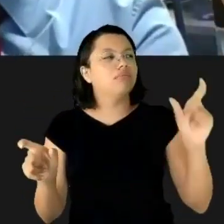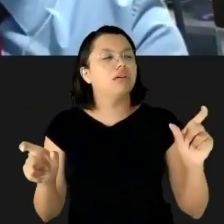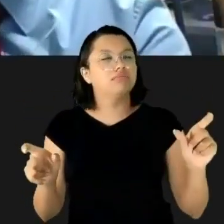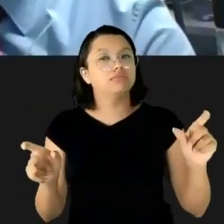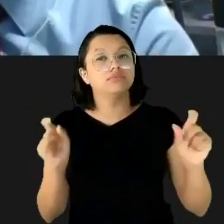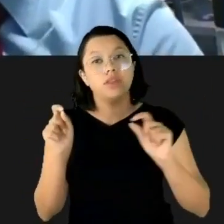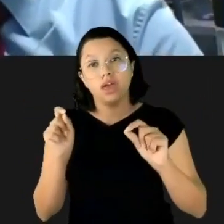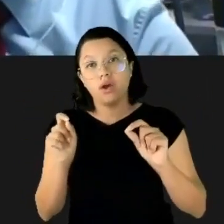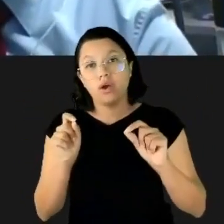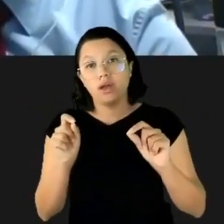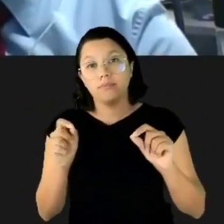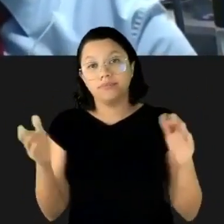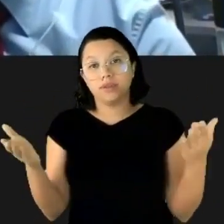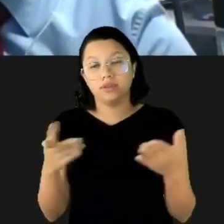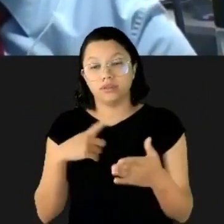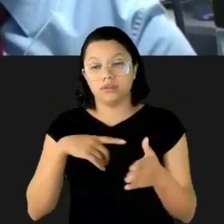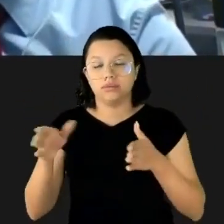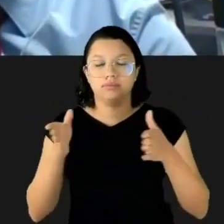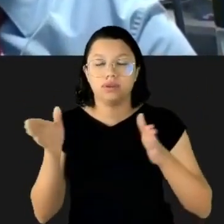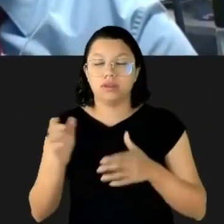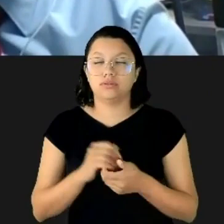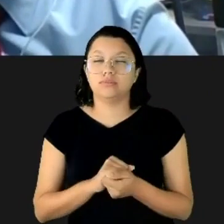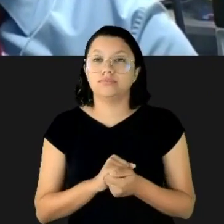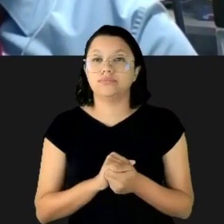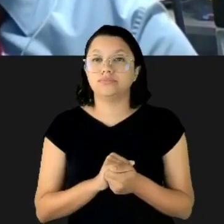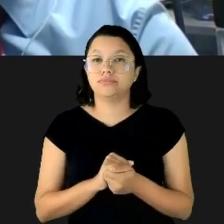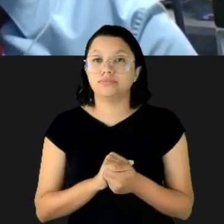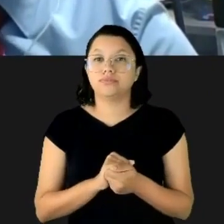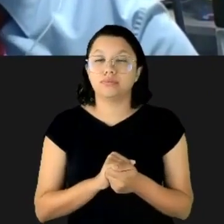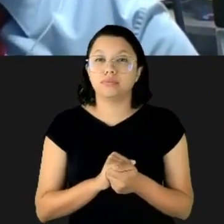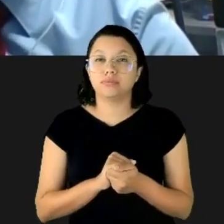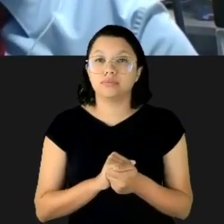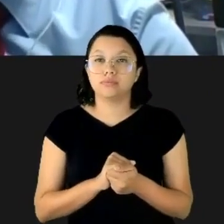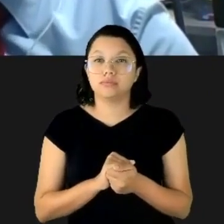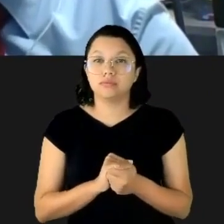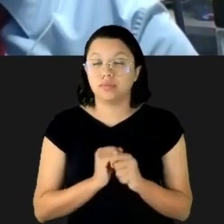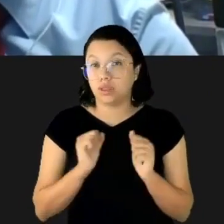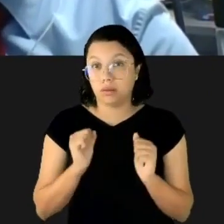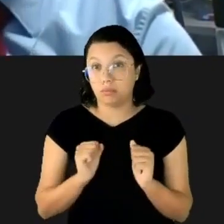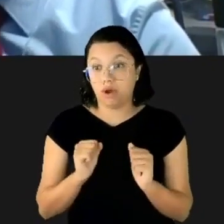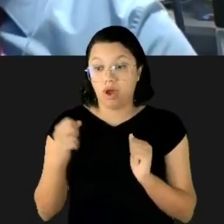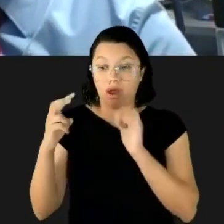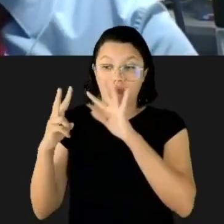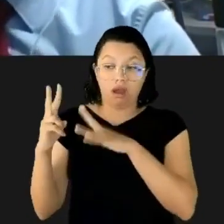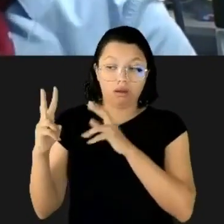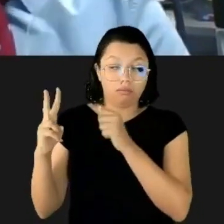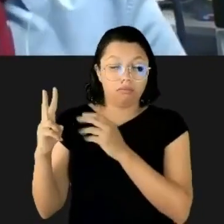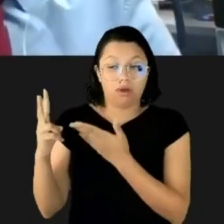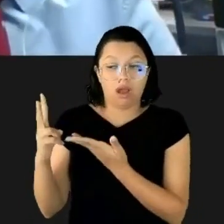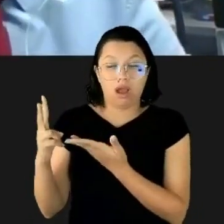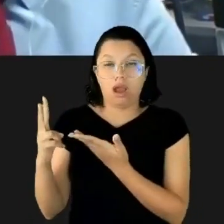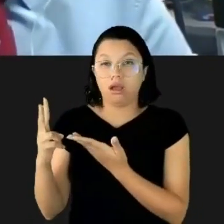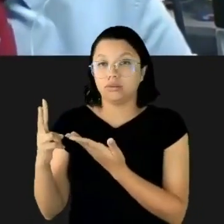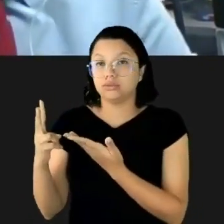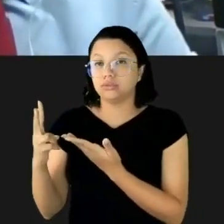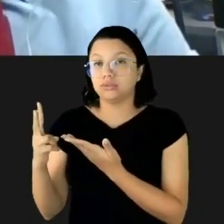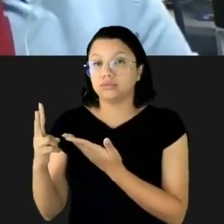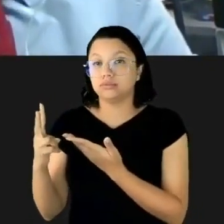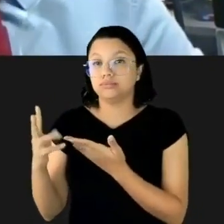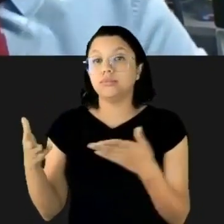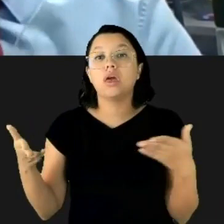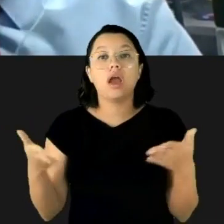da outra é que aqui ainda há prazos em aberto para uma das partes para outra parte